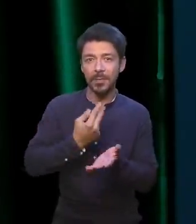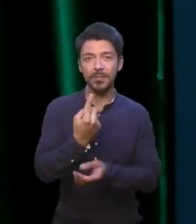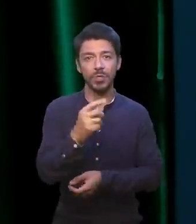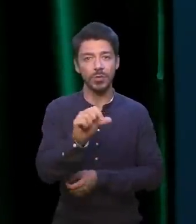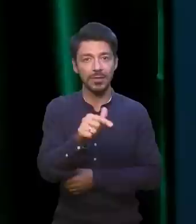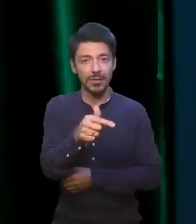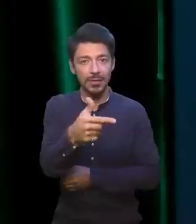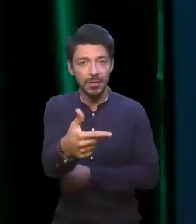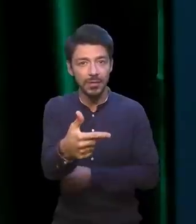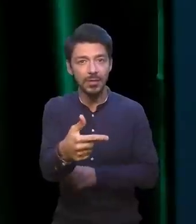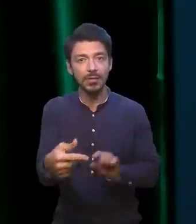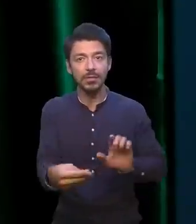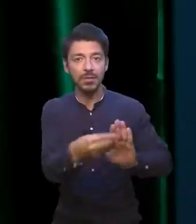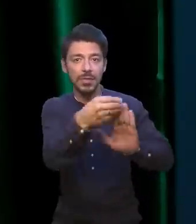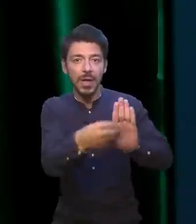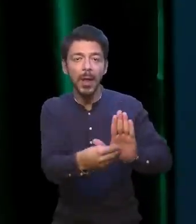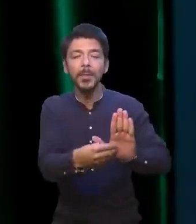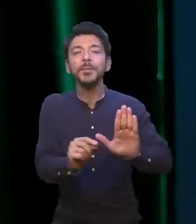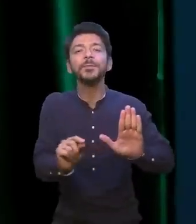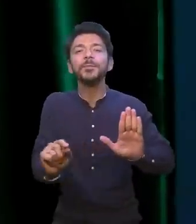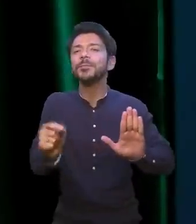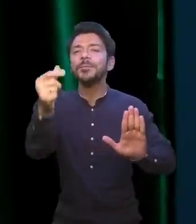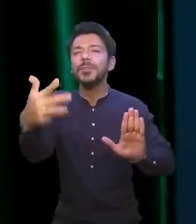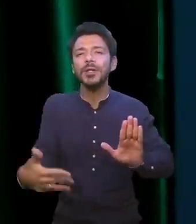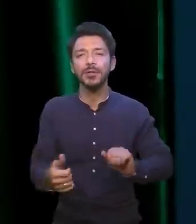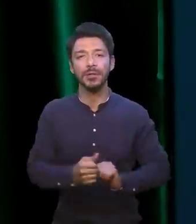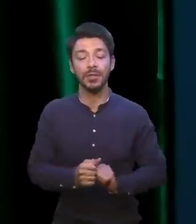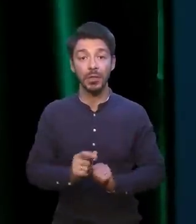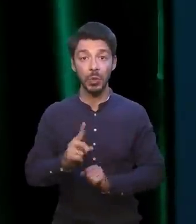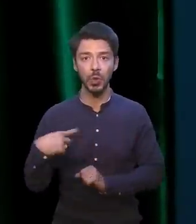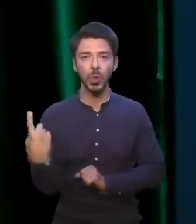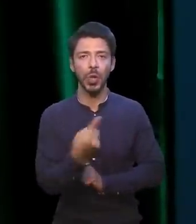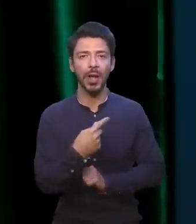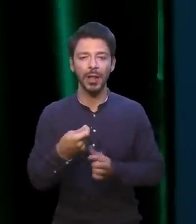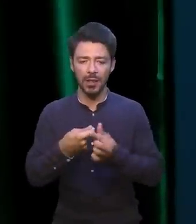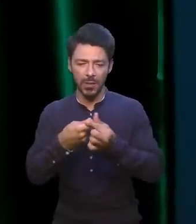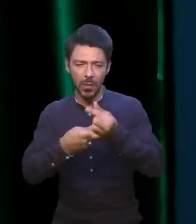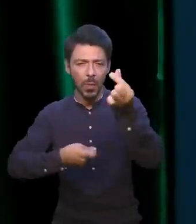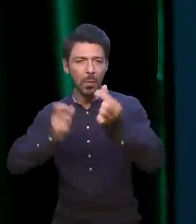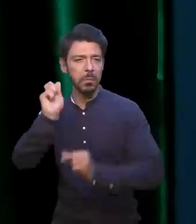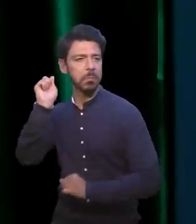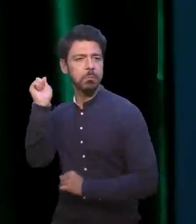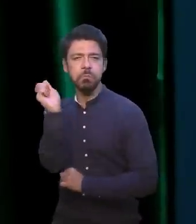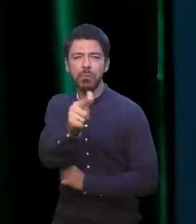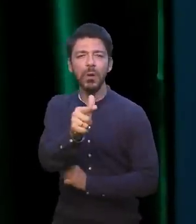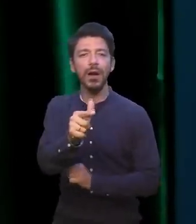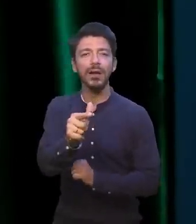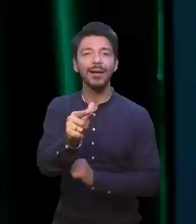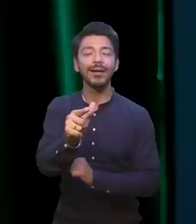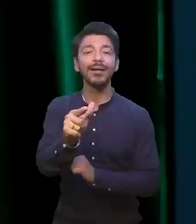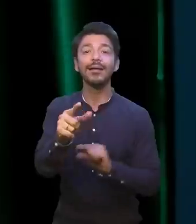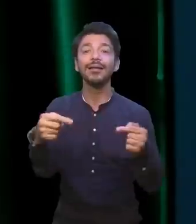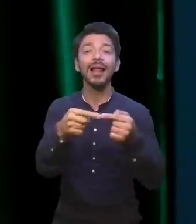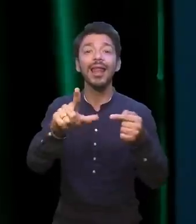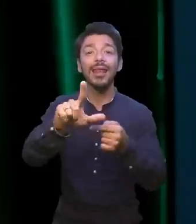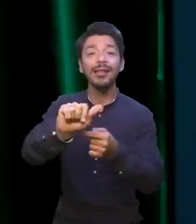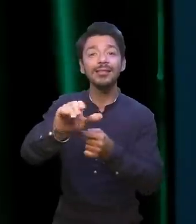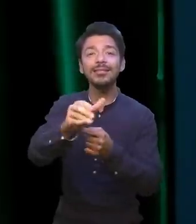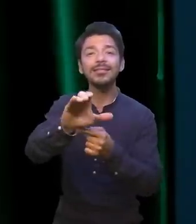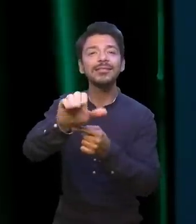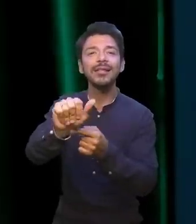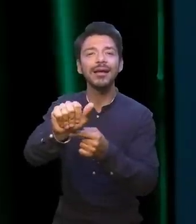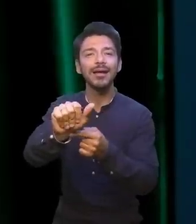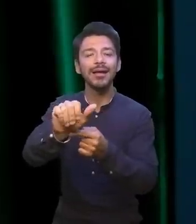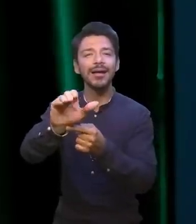Ele vai falar, utilizar a lança da caridade. a lança da caridade. Então, a